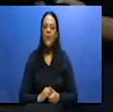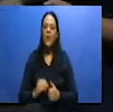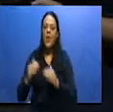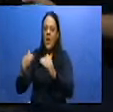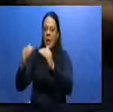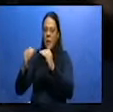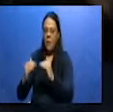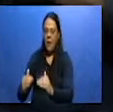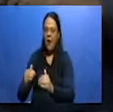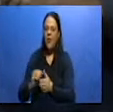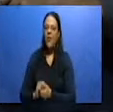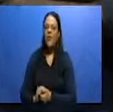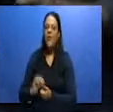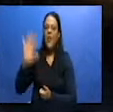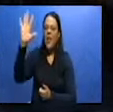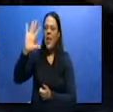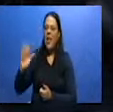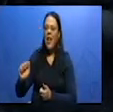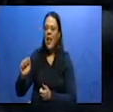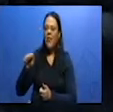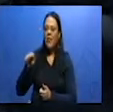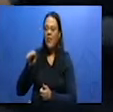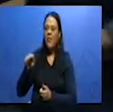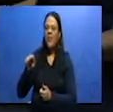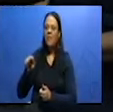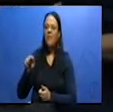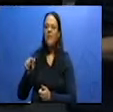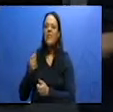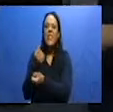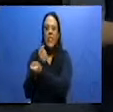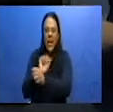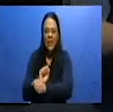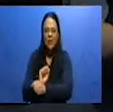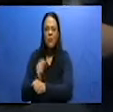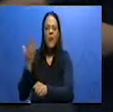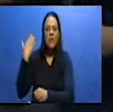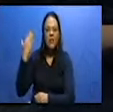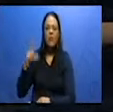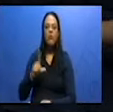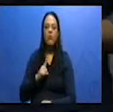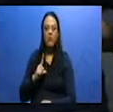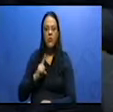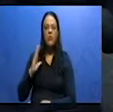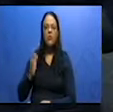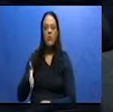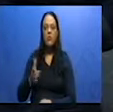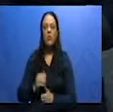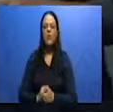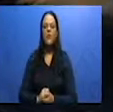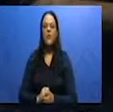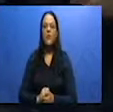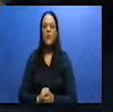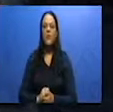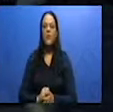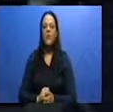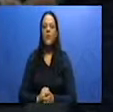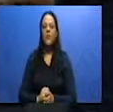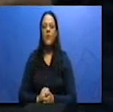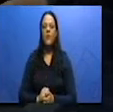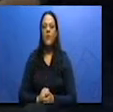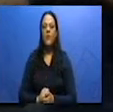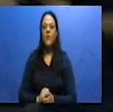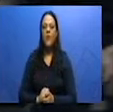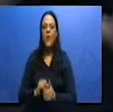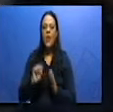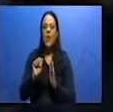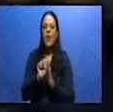possível? Porque a escravidão na África ela já era praticada, né? No século XV, eles foram apenas